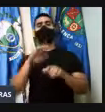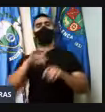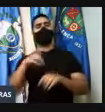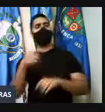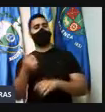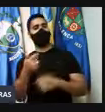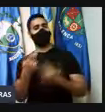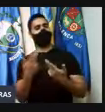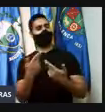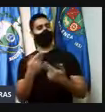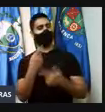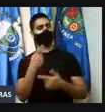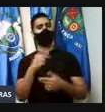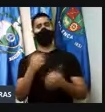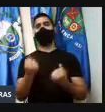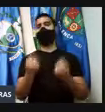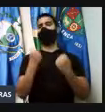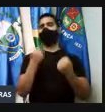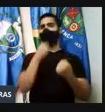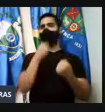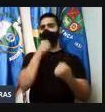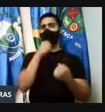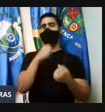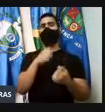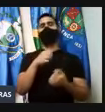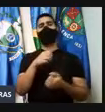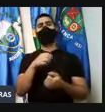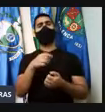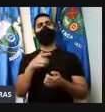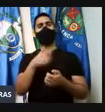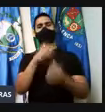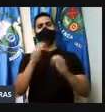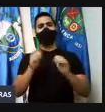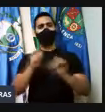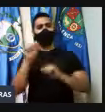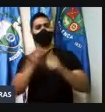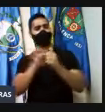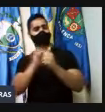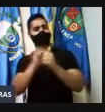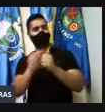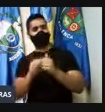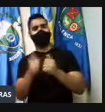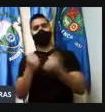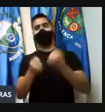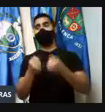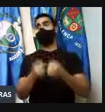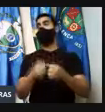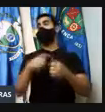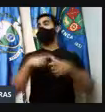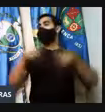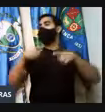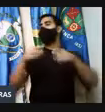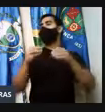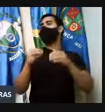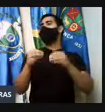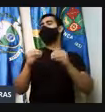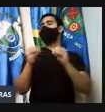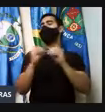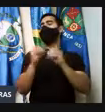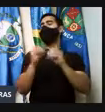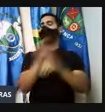David ressaltou, academia, Lava Jato e outros empreendimentos, lojas e tal, aqui nesses bairros mais próximos aqui do